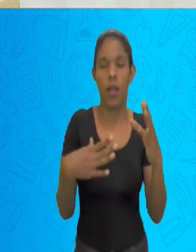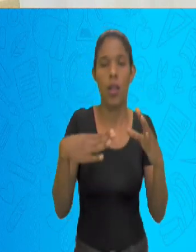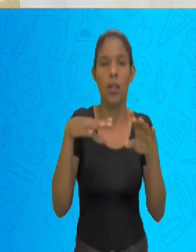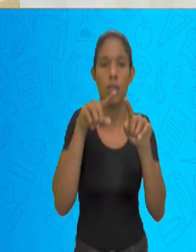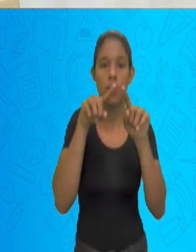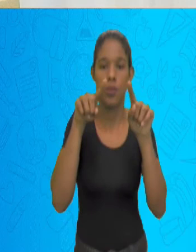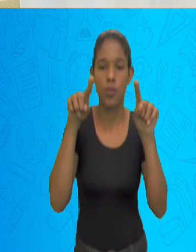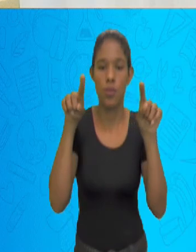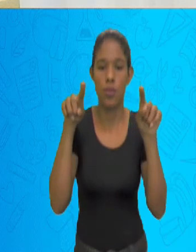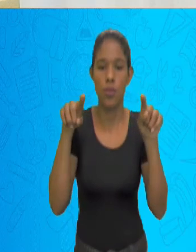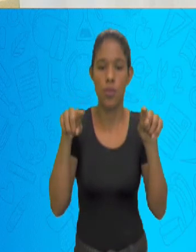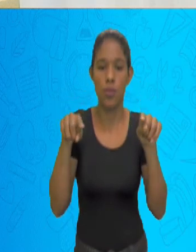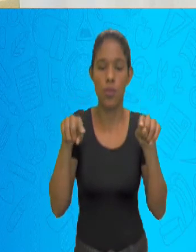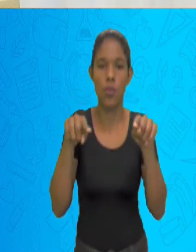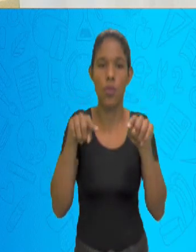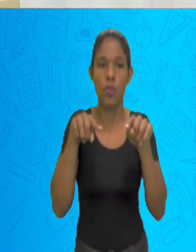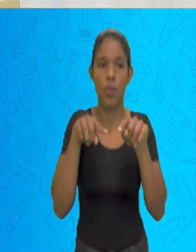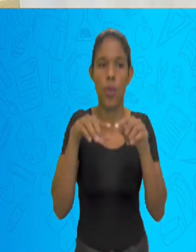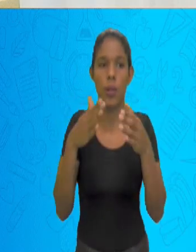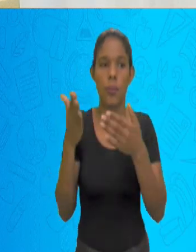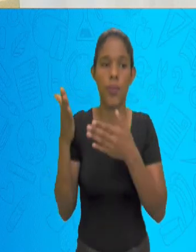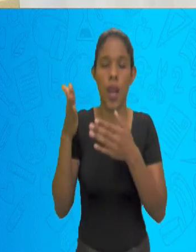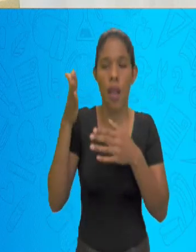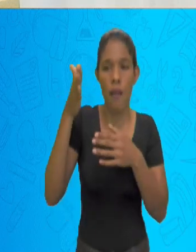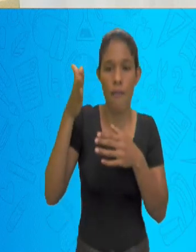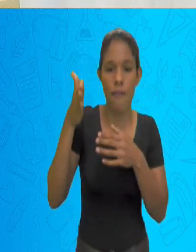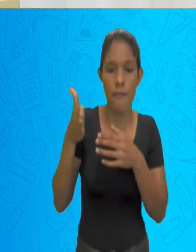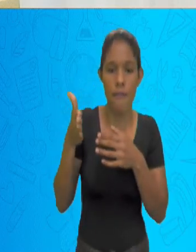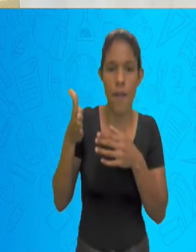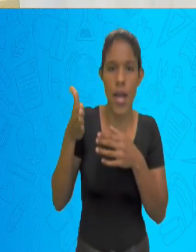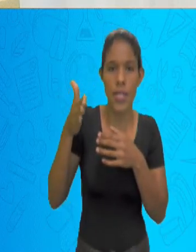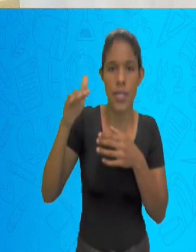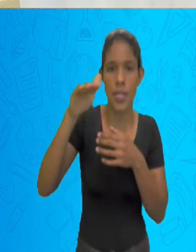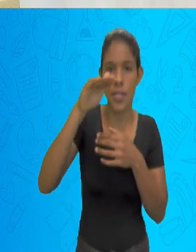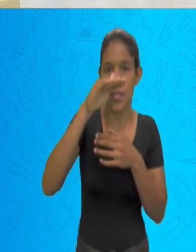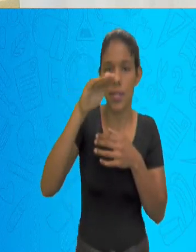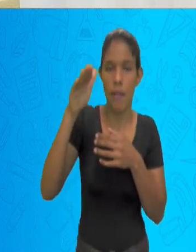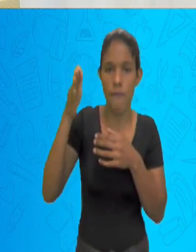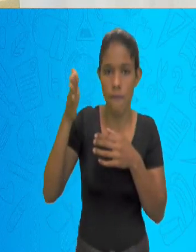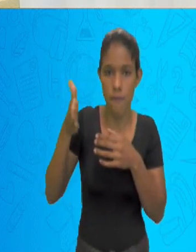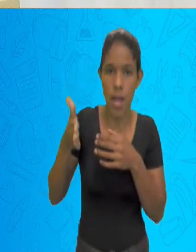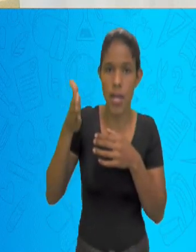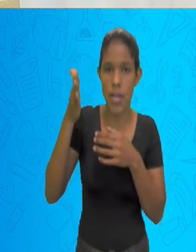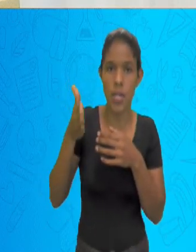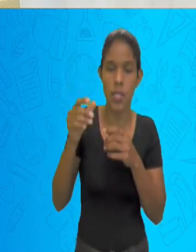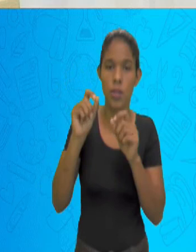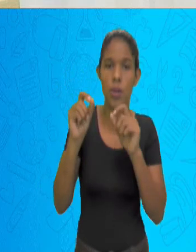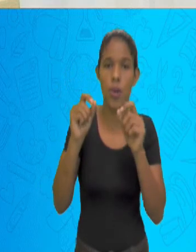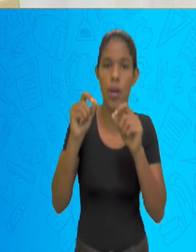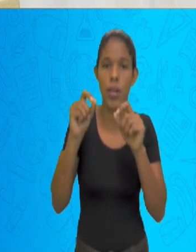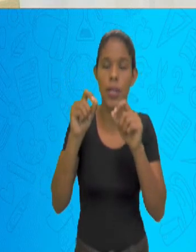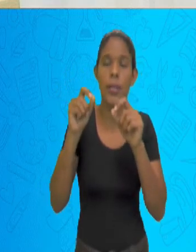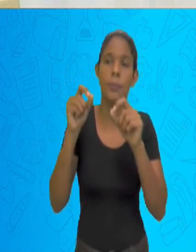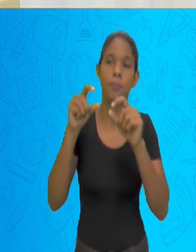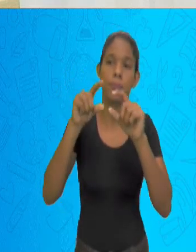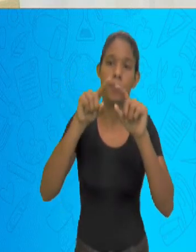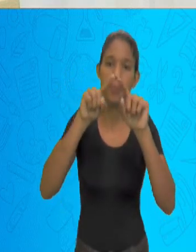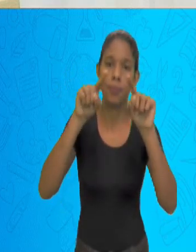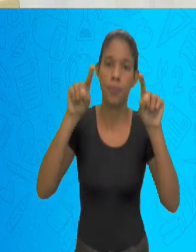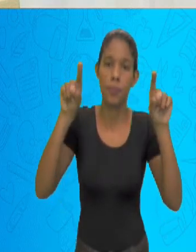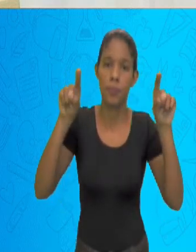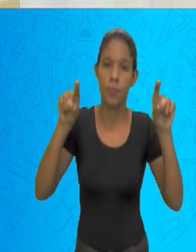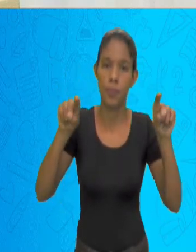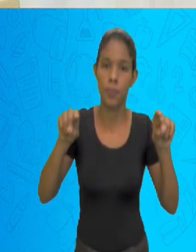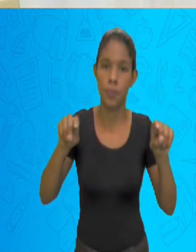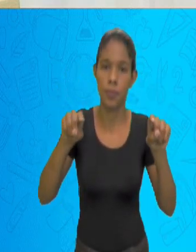são retangulares. Sempre o prisma vai ter a sua face retangular, mas a sua base, ela